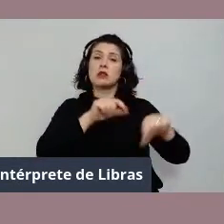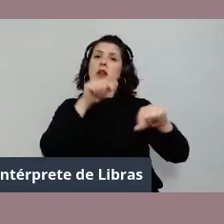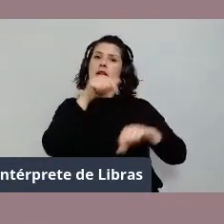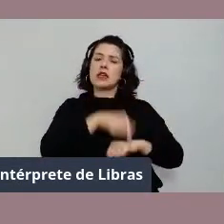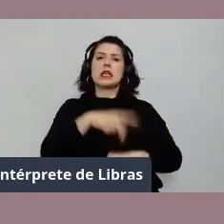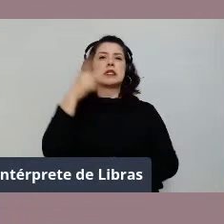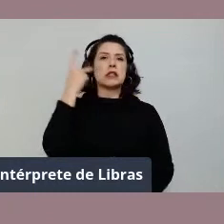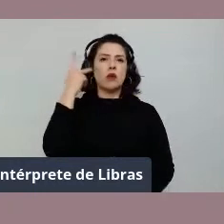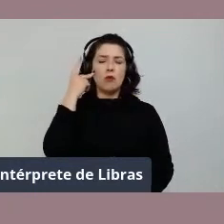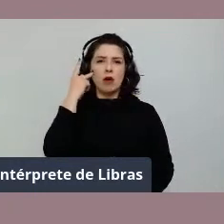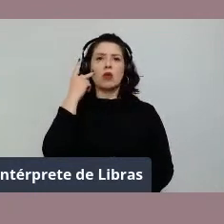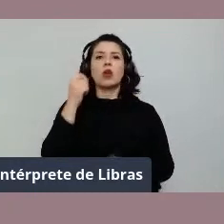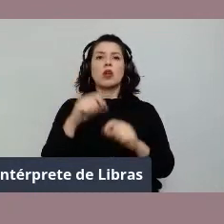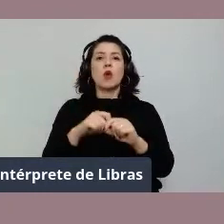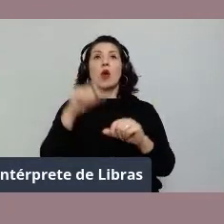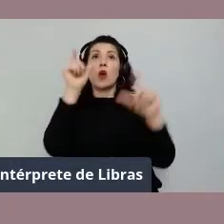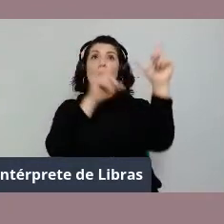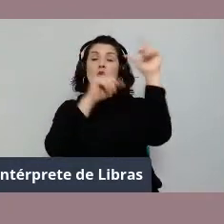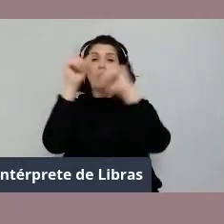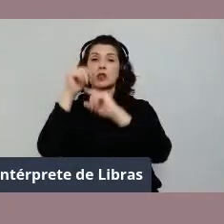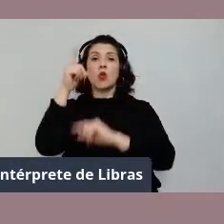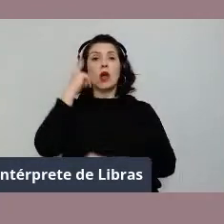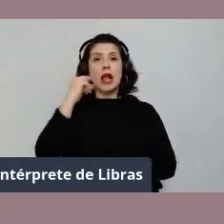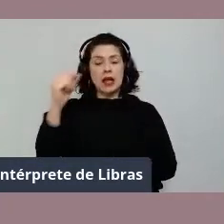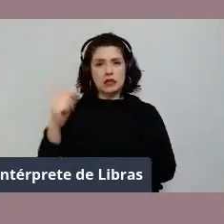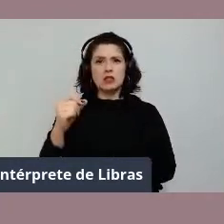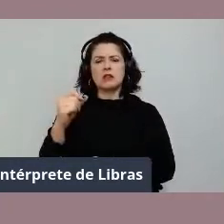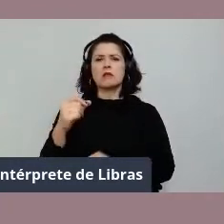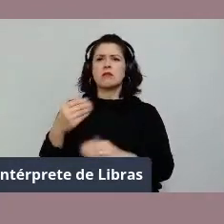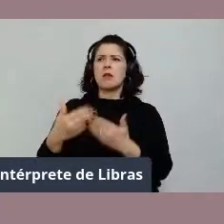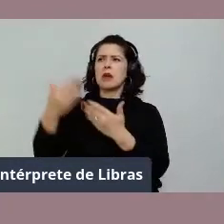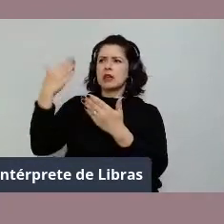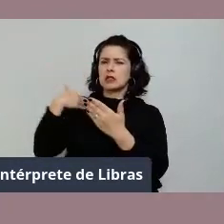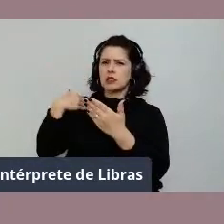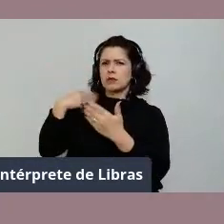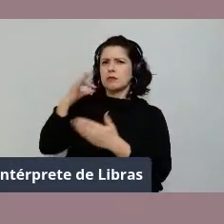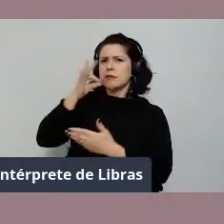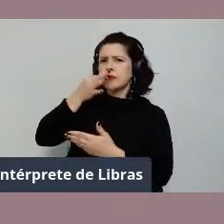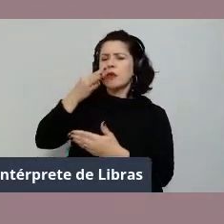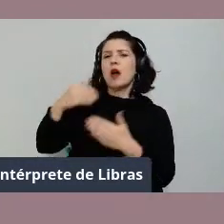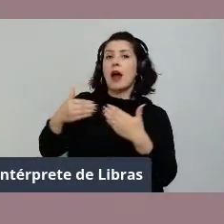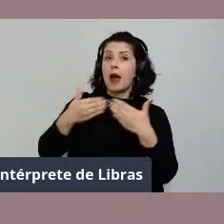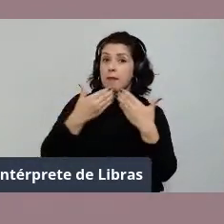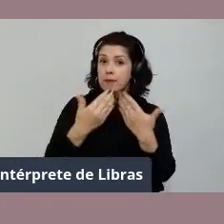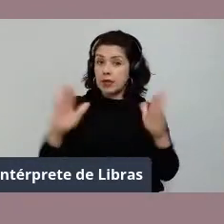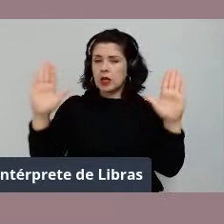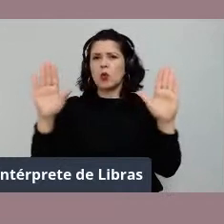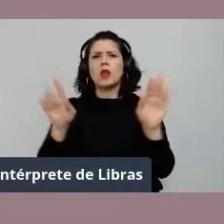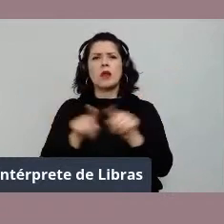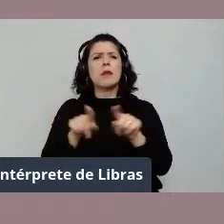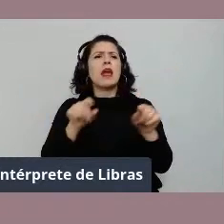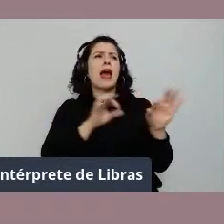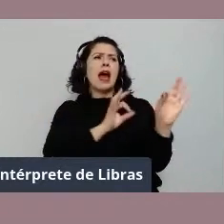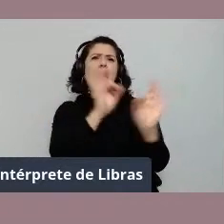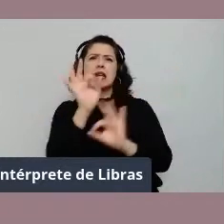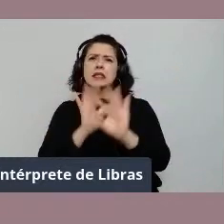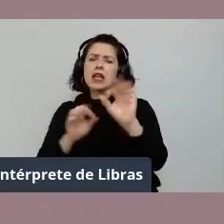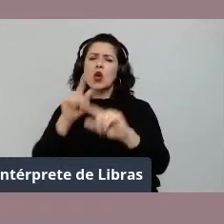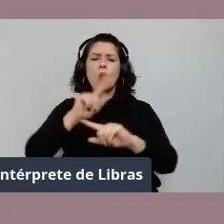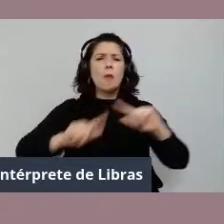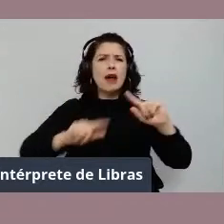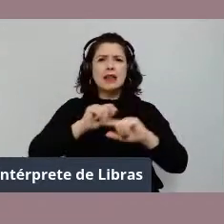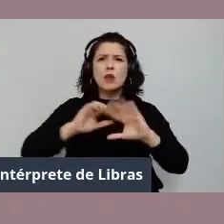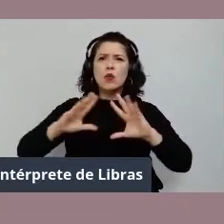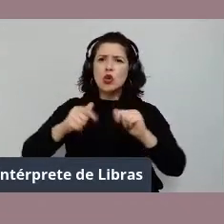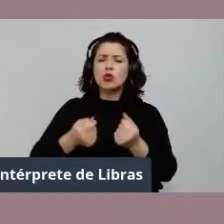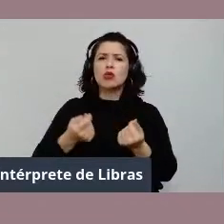abriu agora no fim de semana passado, organizando todos os manuscritos, todo o material de acervo da Clarice para a